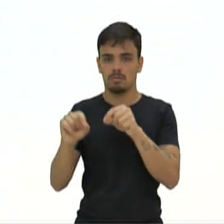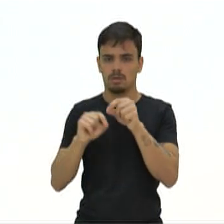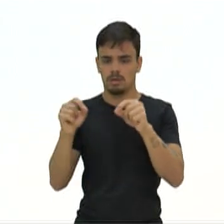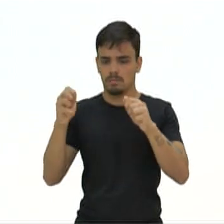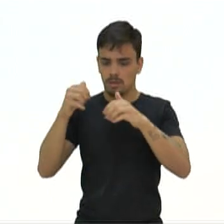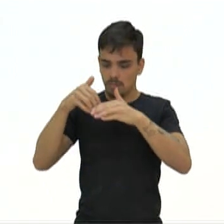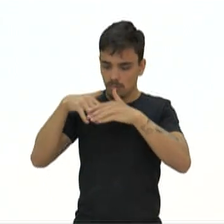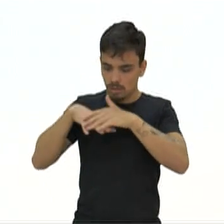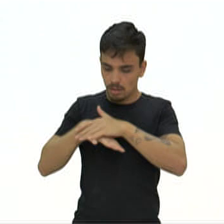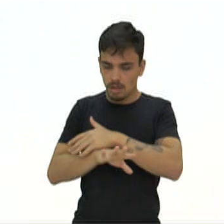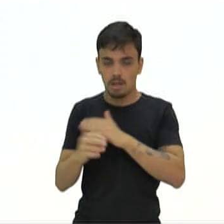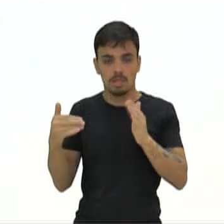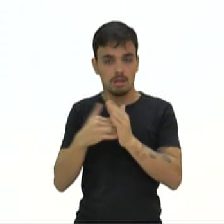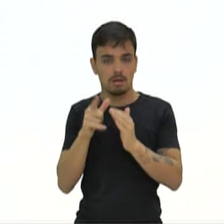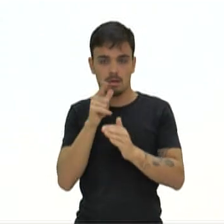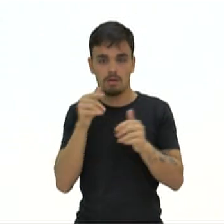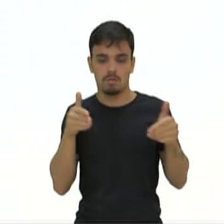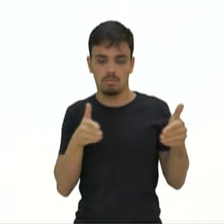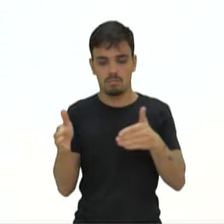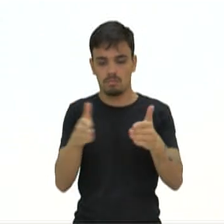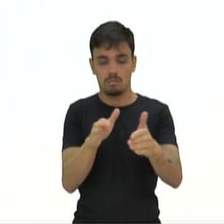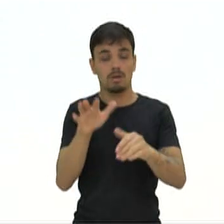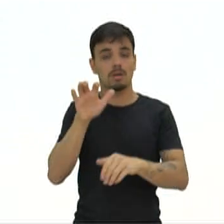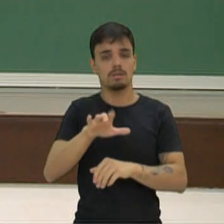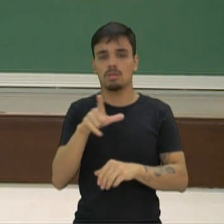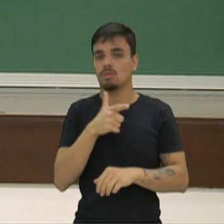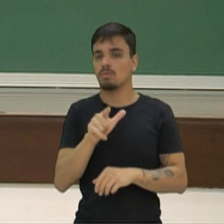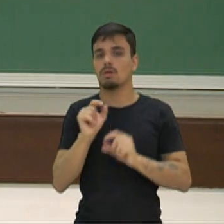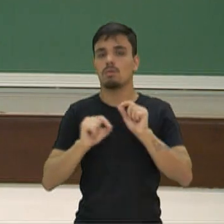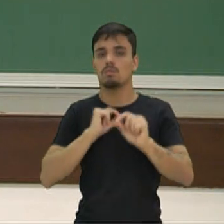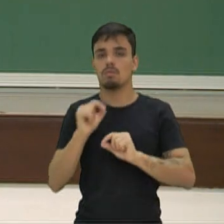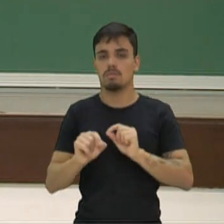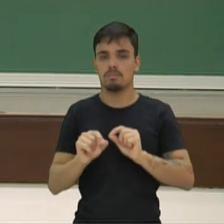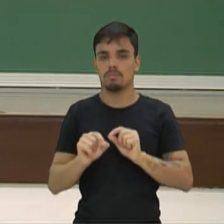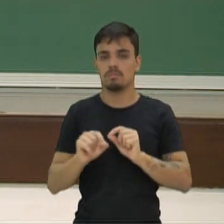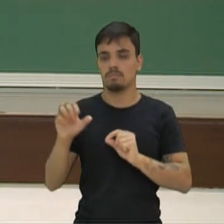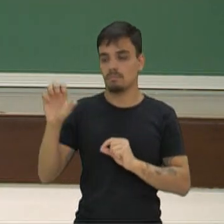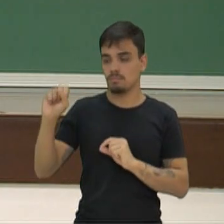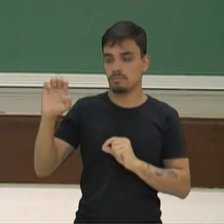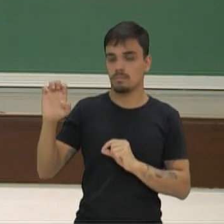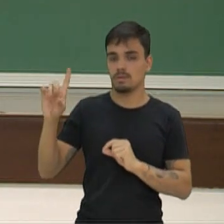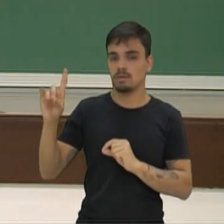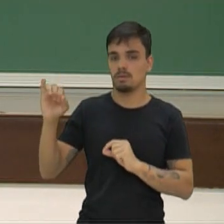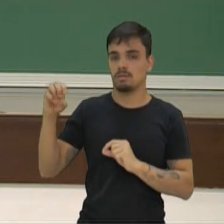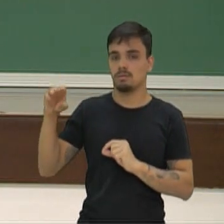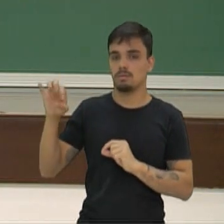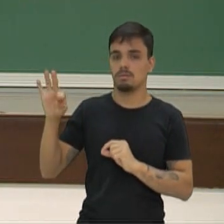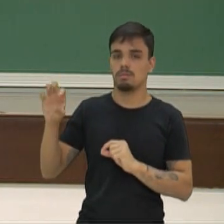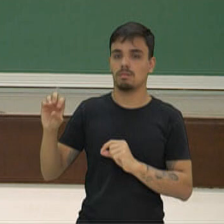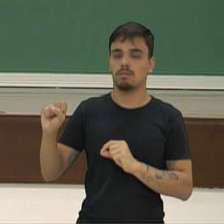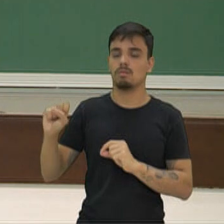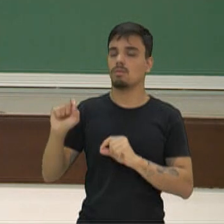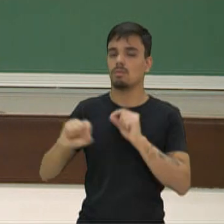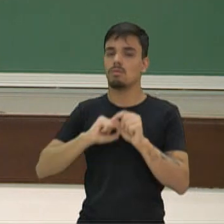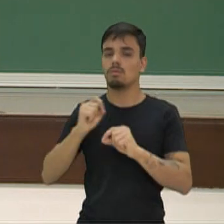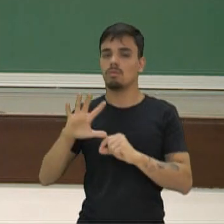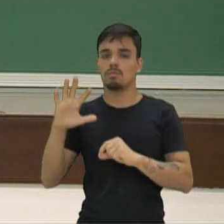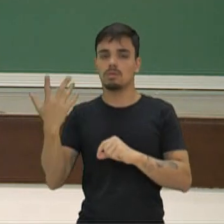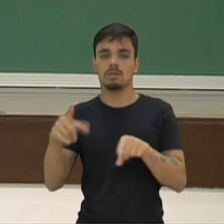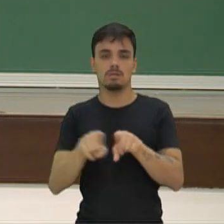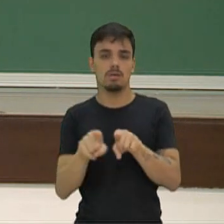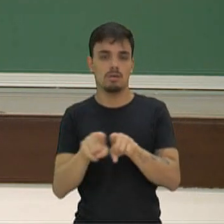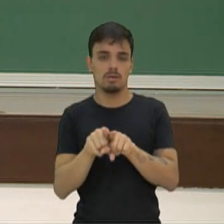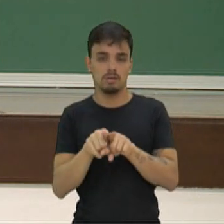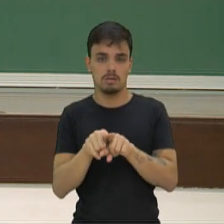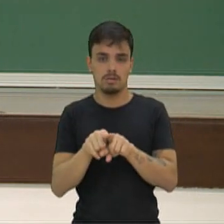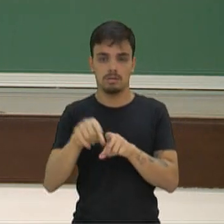no rio. E com isso, ela não carrega o quê? Sedimentos para o fundo do rio. Não provoca o quê?